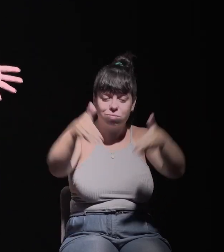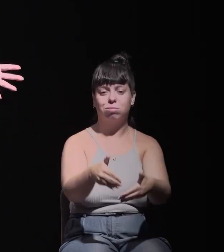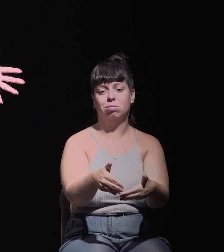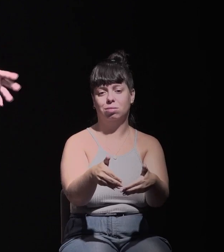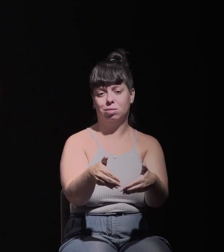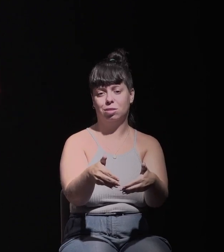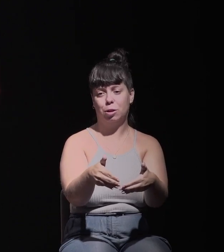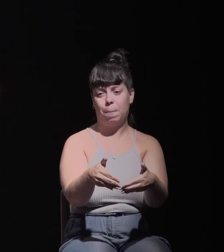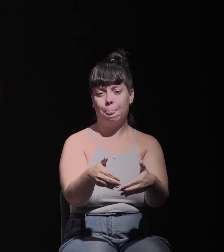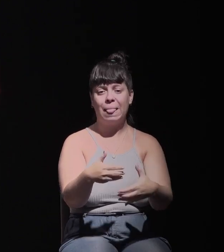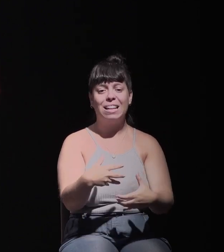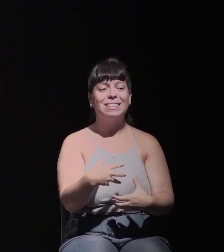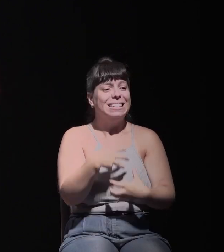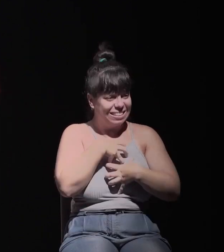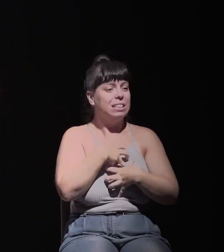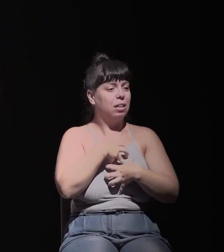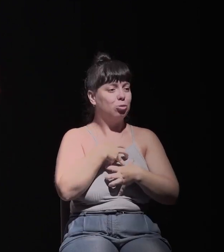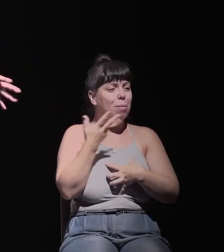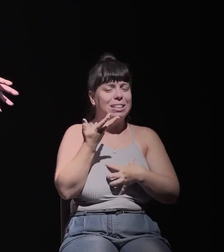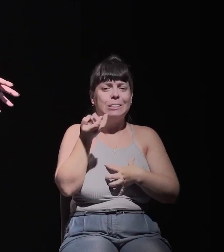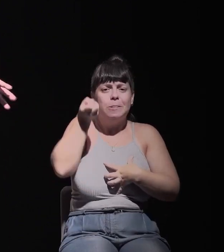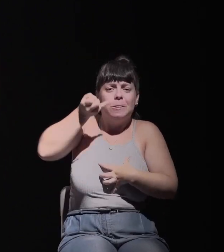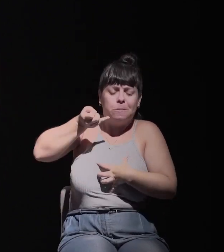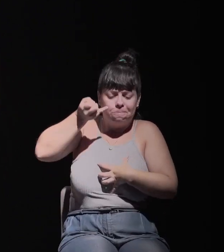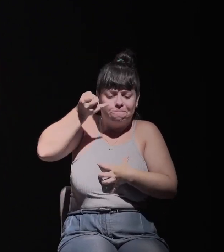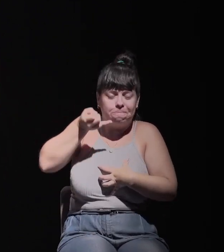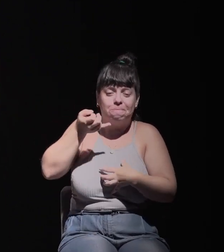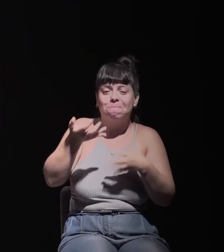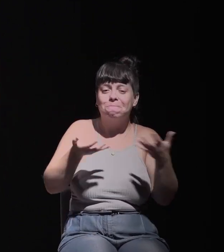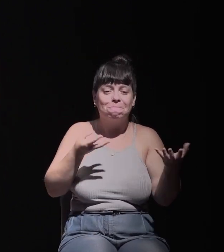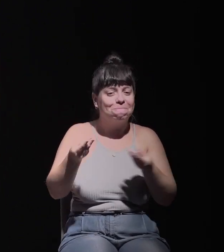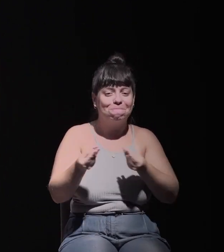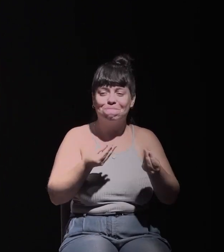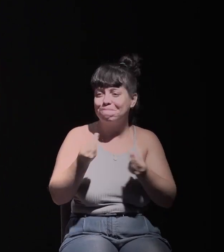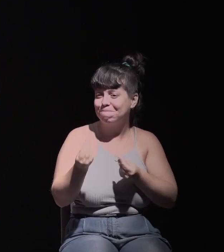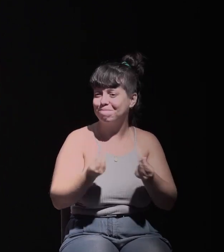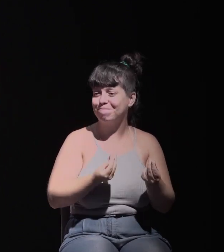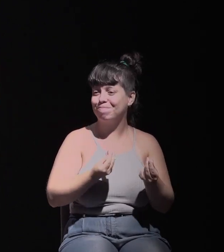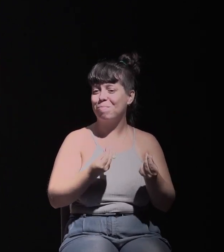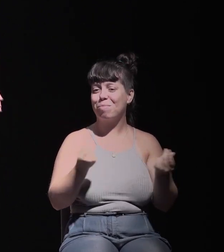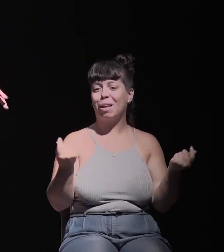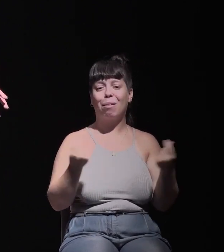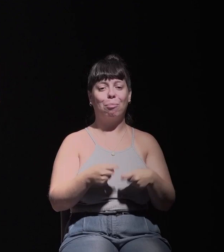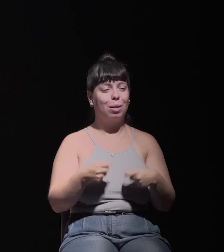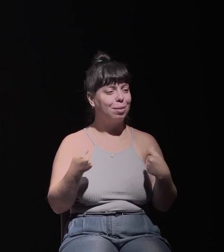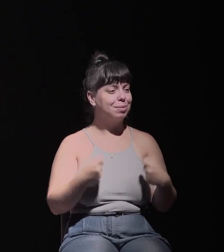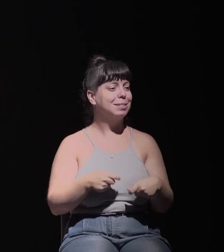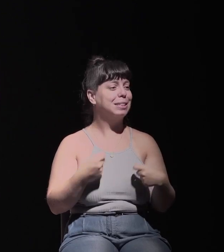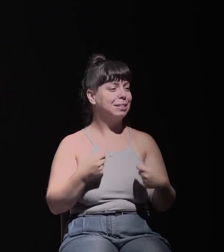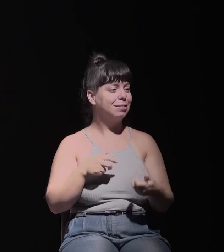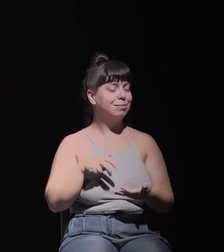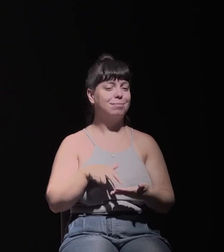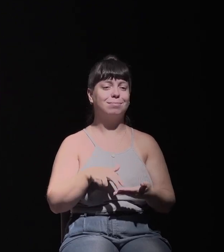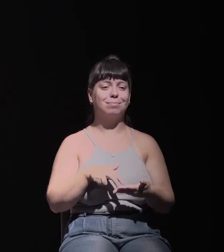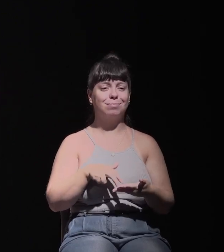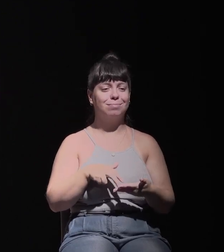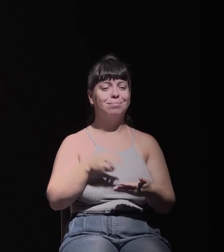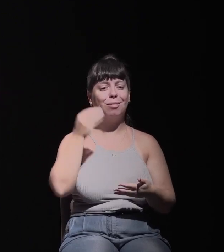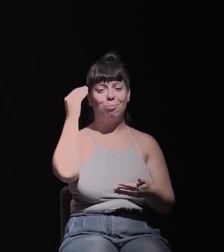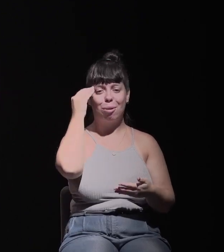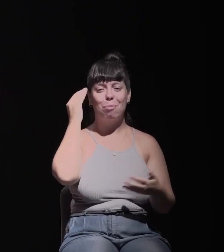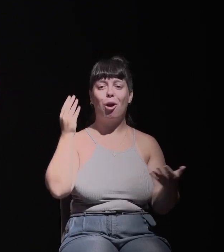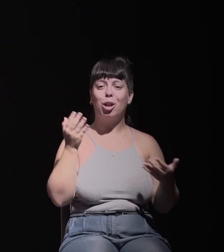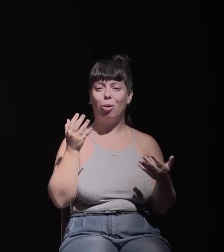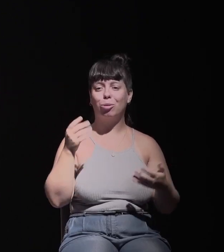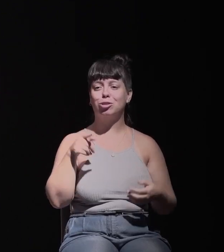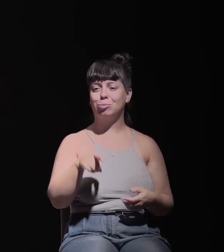que a gente sente, mas não sabe falar sobre. É aí que eu acho que tem que estar alojado o trabalho com memória hoje em